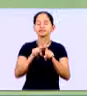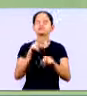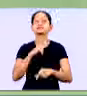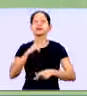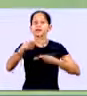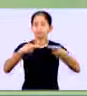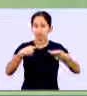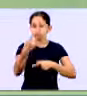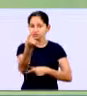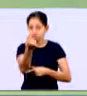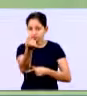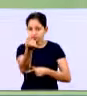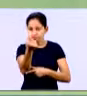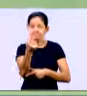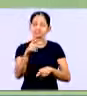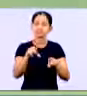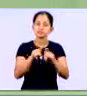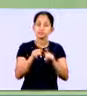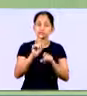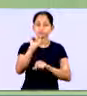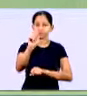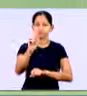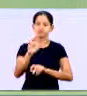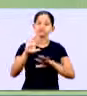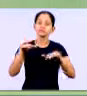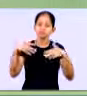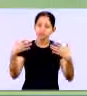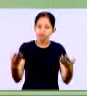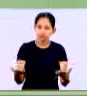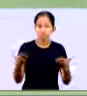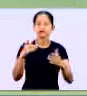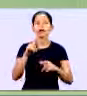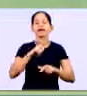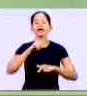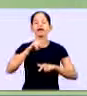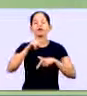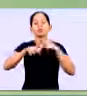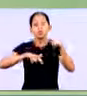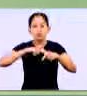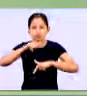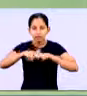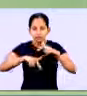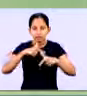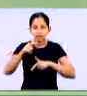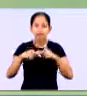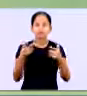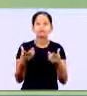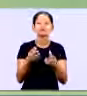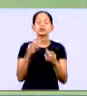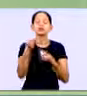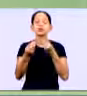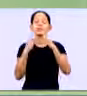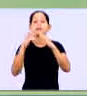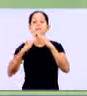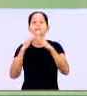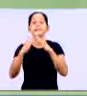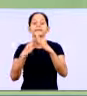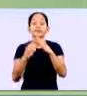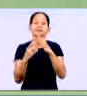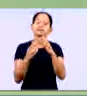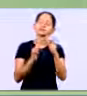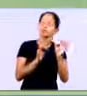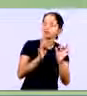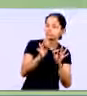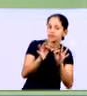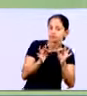financeiro é um aspecto importante para o funcionamento e sustentação da empresa, pois